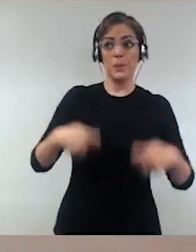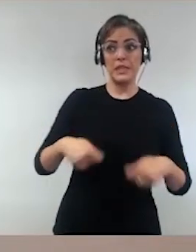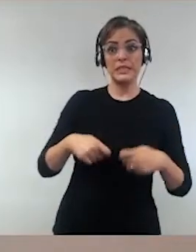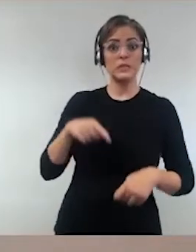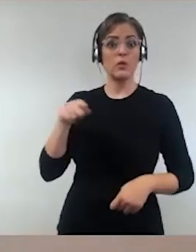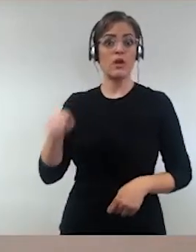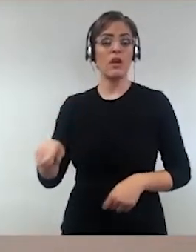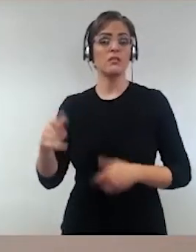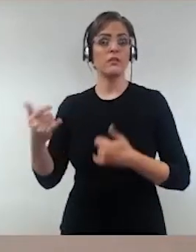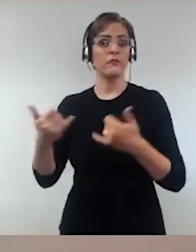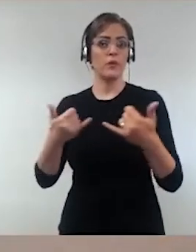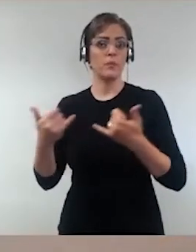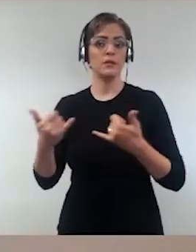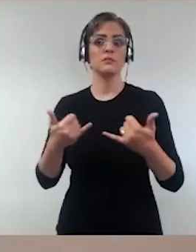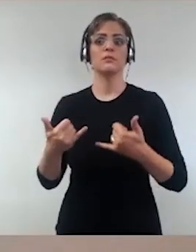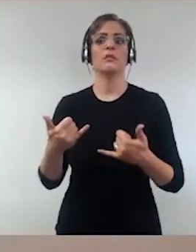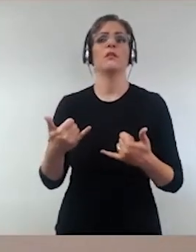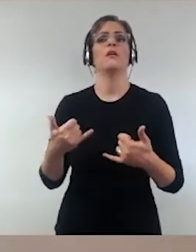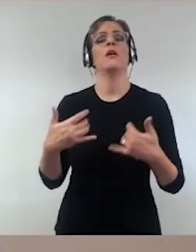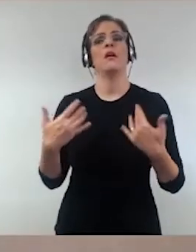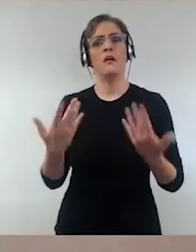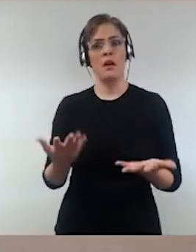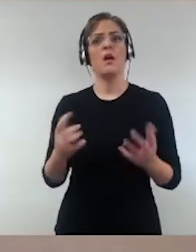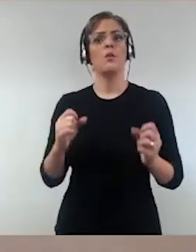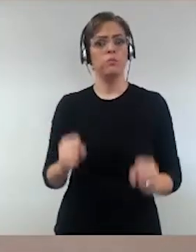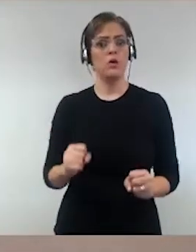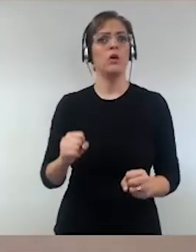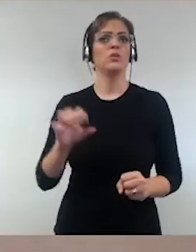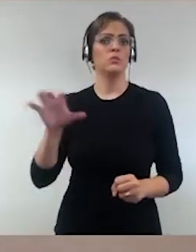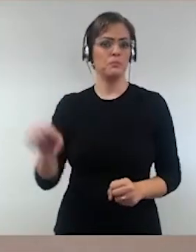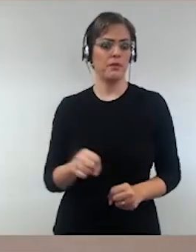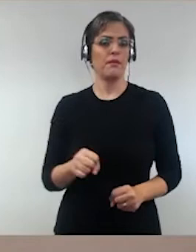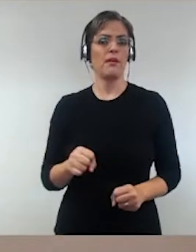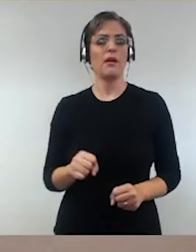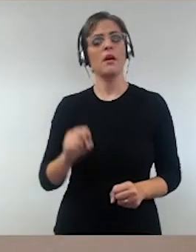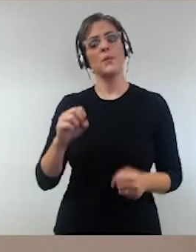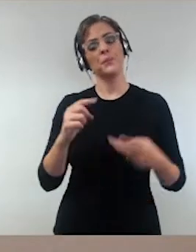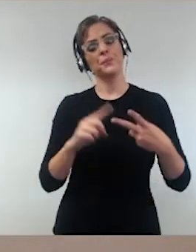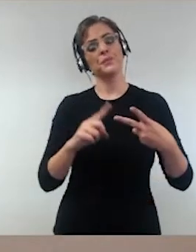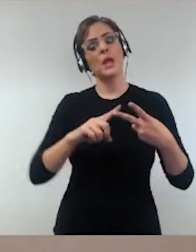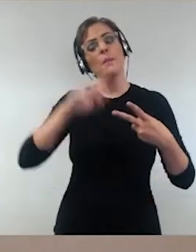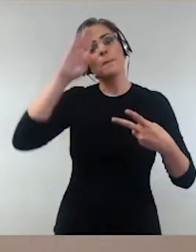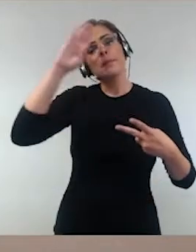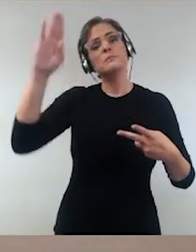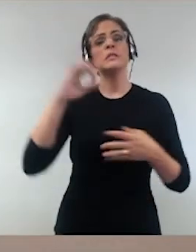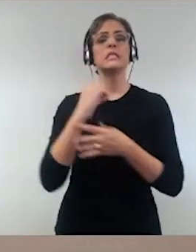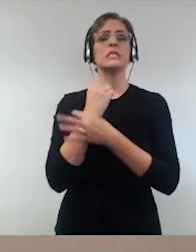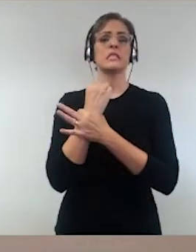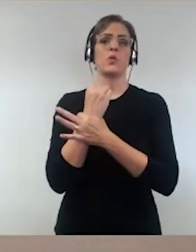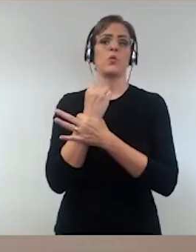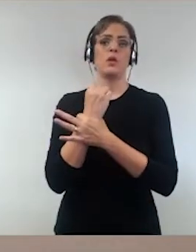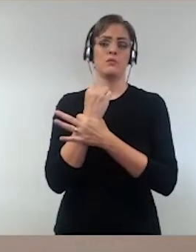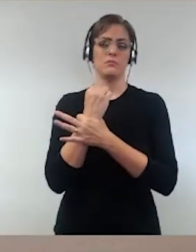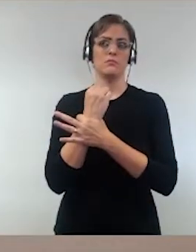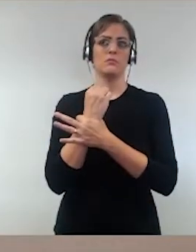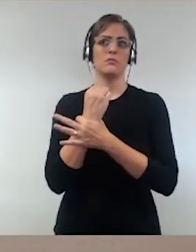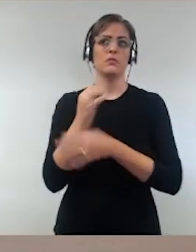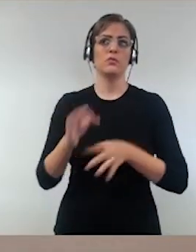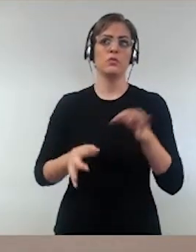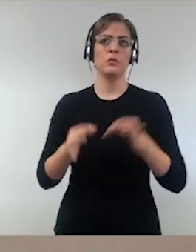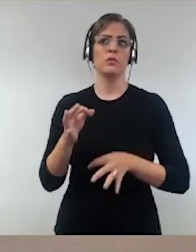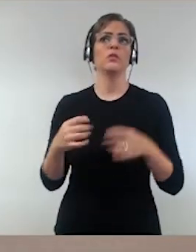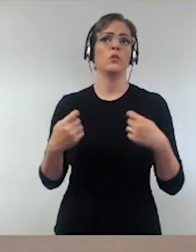que eu posso coletar, é que eu posso tratar. O princípio da segurança jurídica, eu preciso ter salvaguardas para que os dados